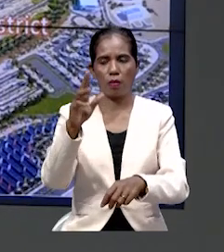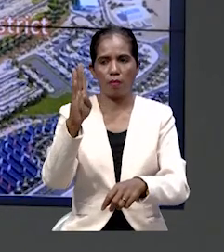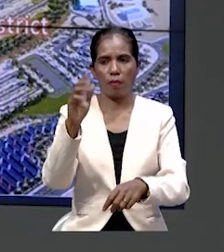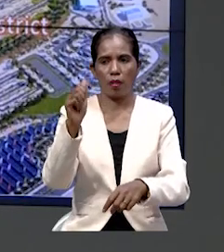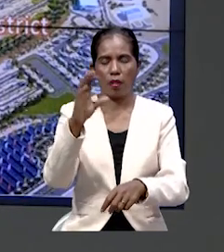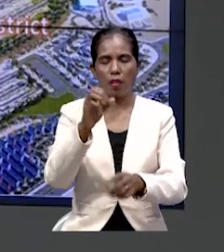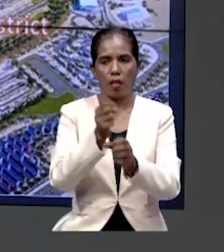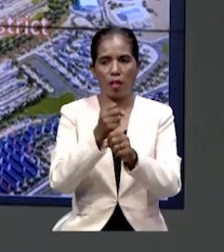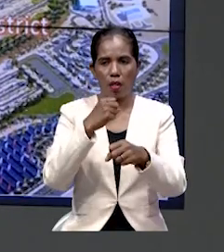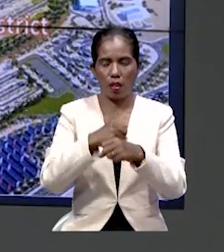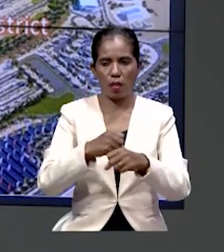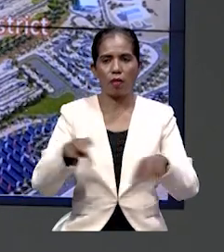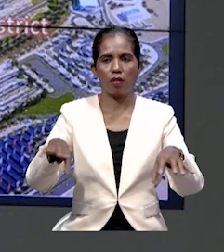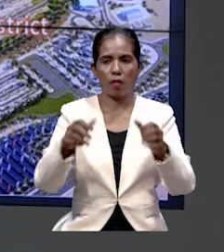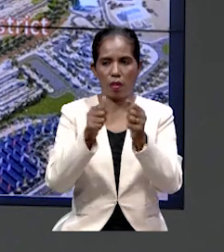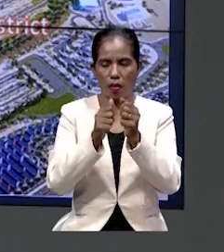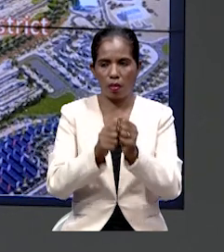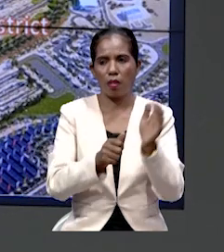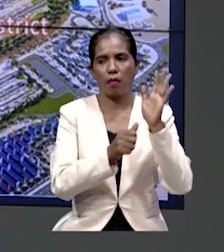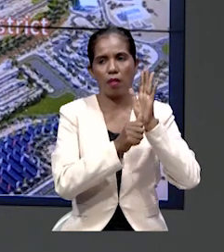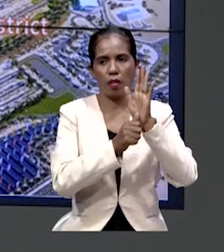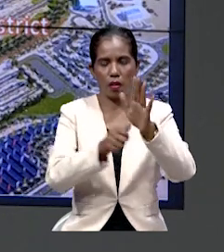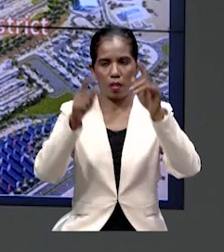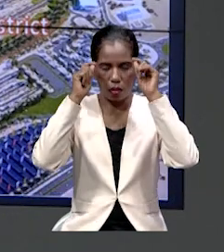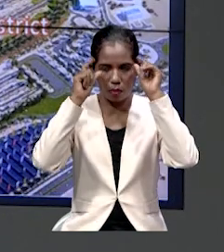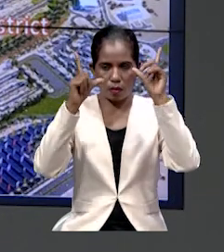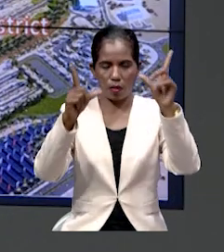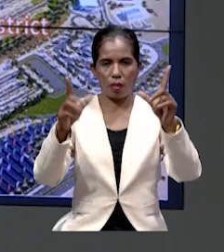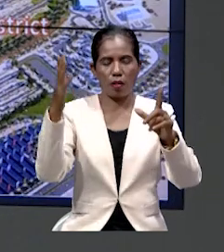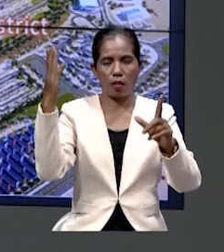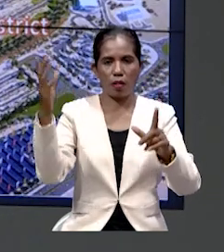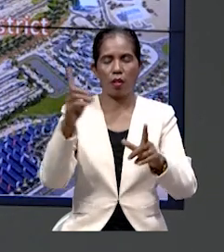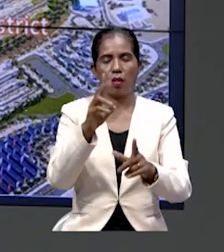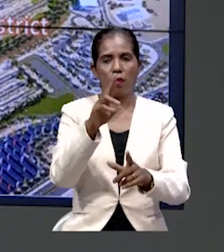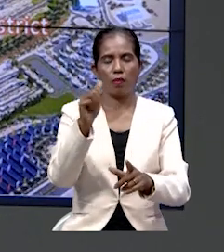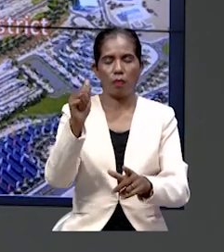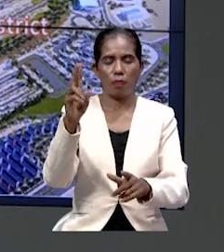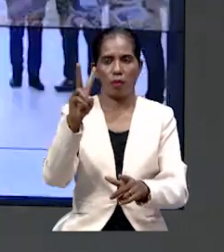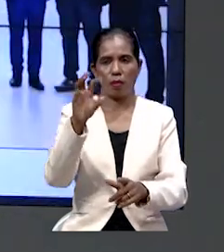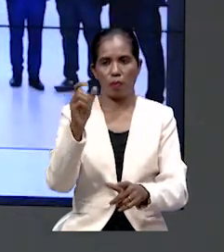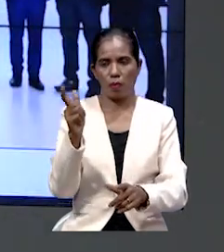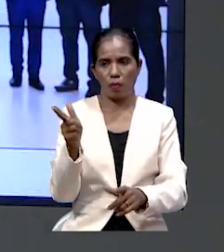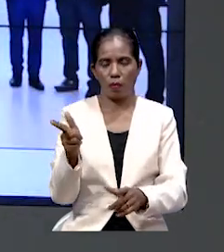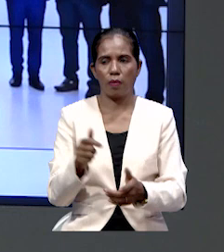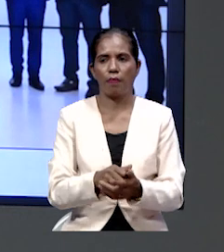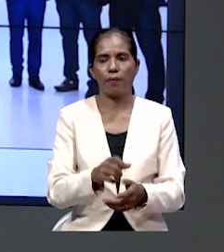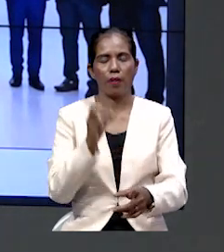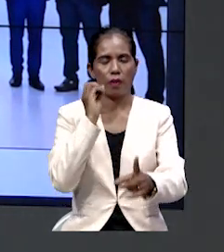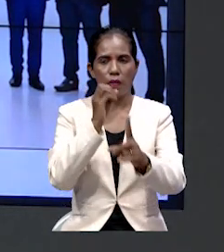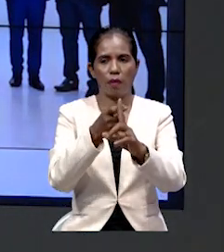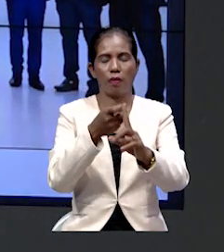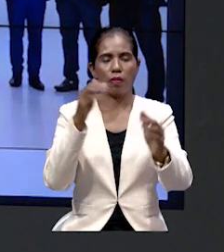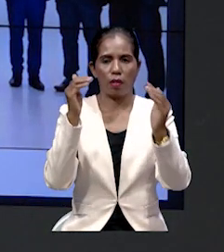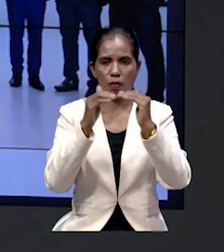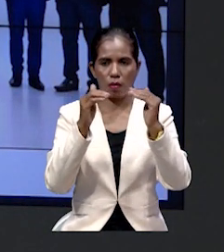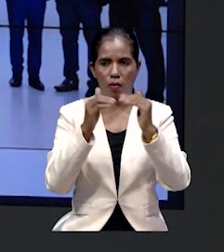cria comissão organizadora, onde apresenta Timor-Leste e a Expo Dubai rihun rua ruanulo. Também é objetivo o encontro,